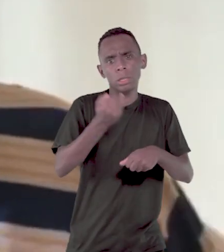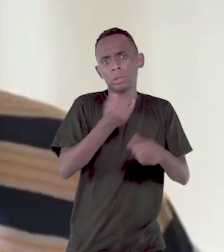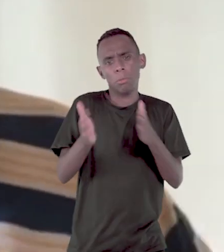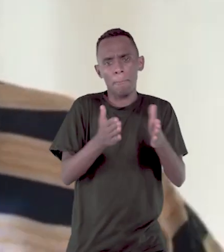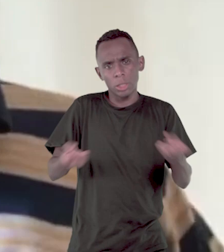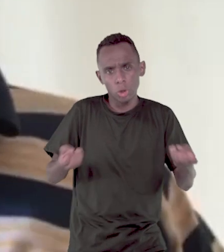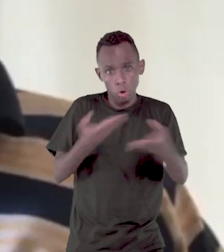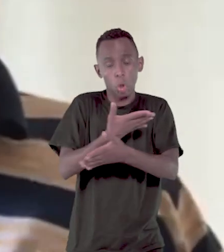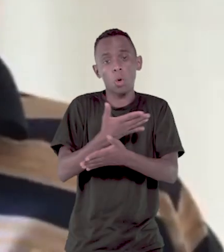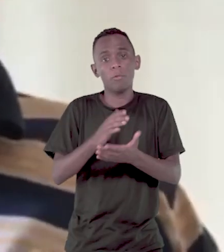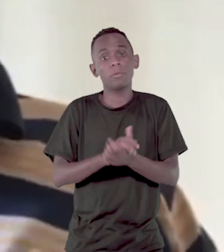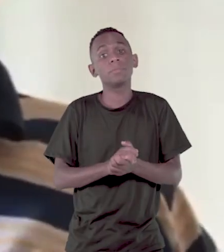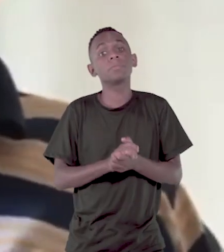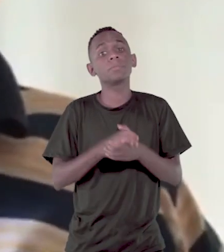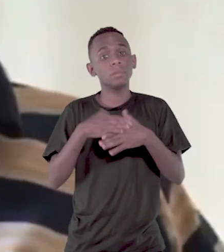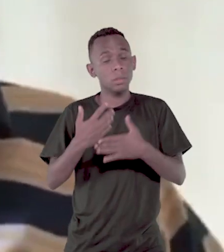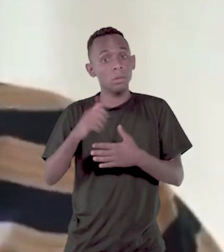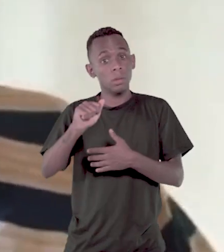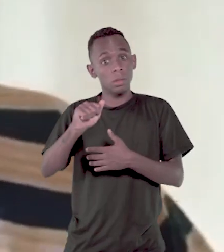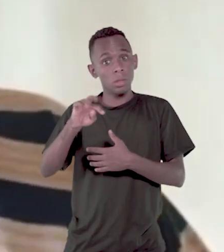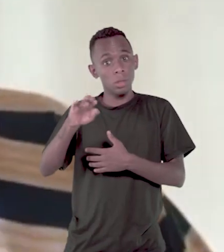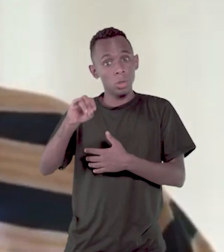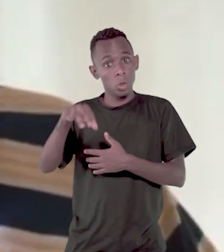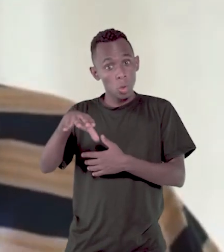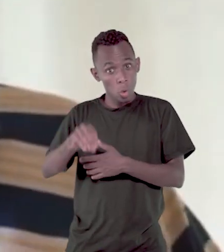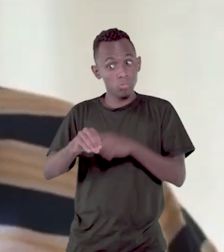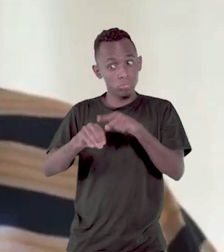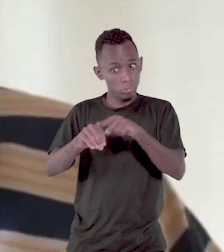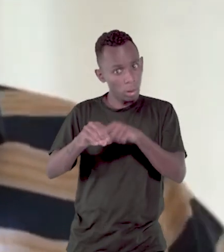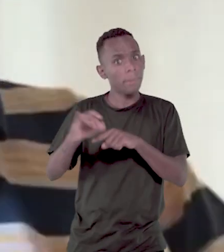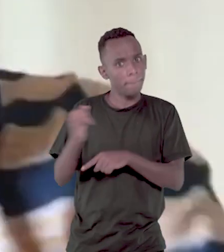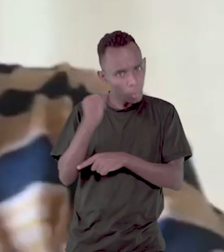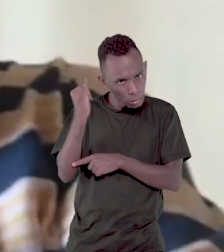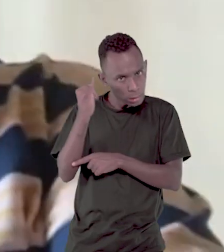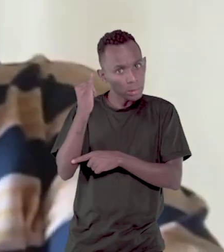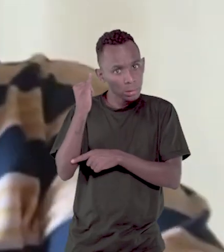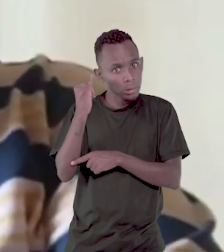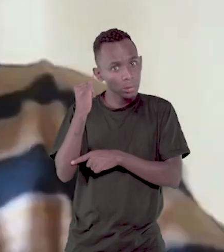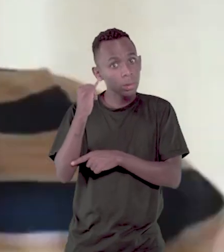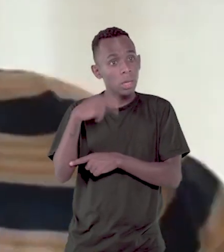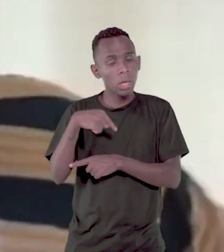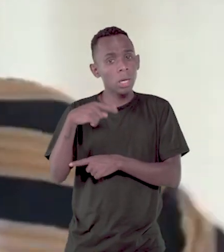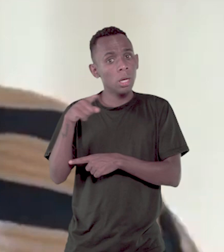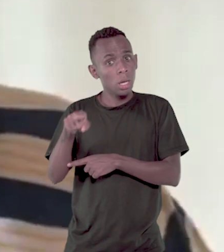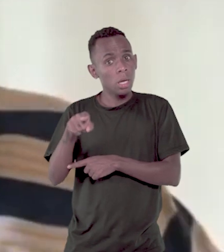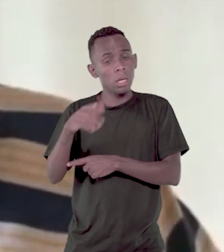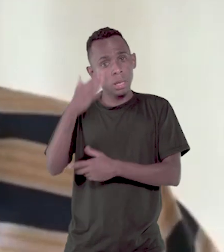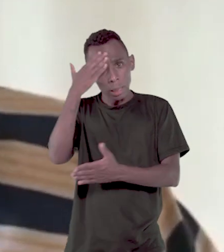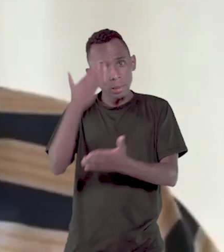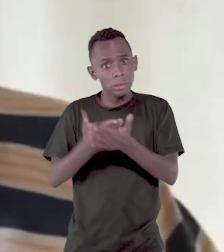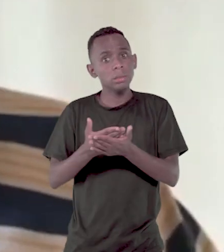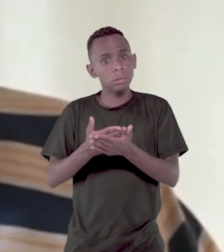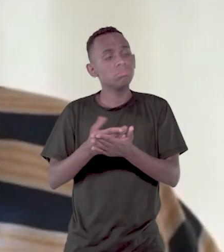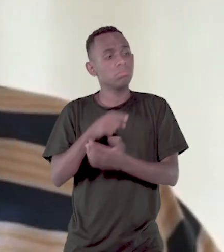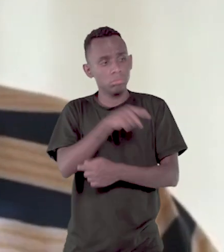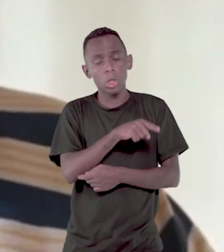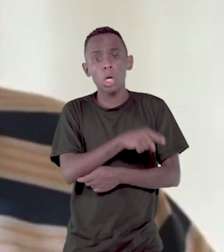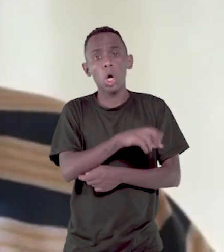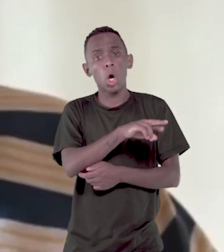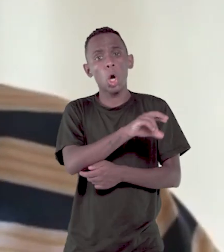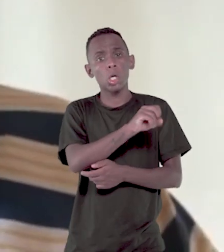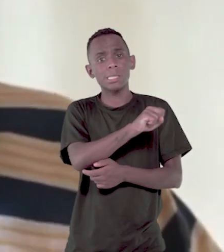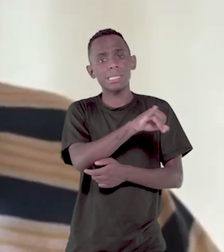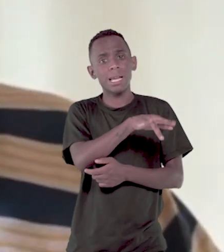Antônio Cândido, né, que é a figura emblemática da nossa crítica literária, do nosso ensaísmo, ele reconhece o